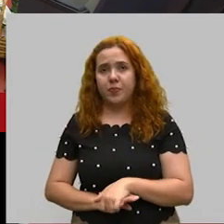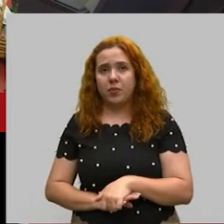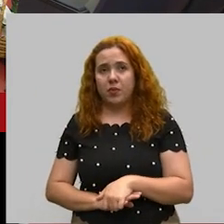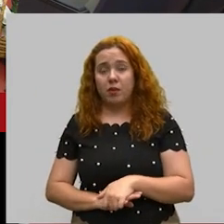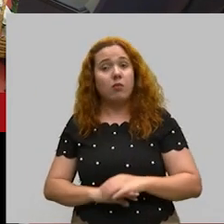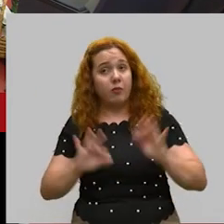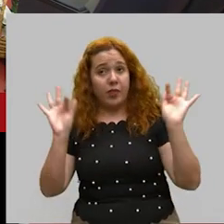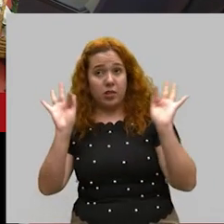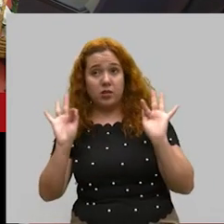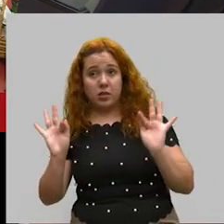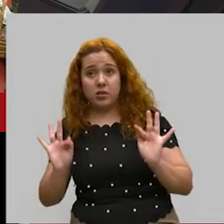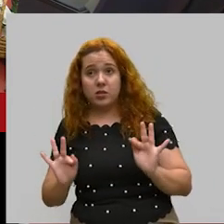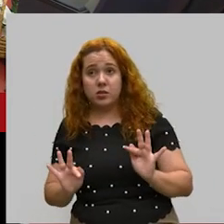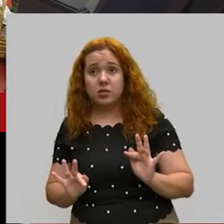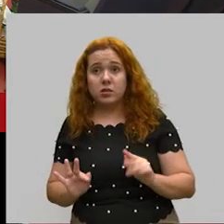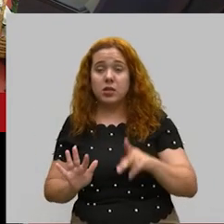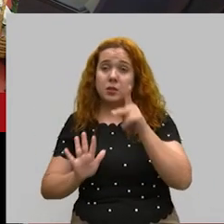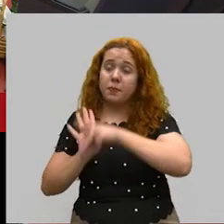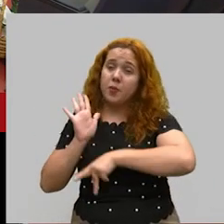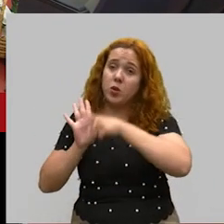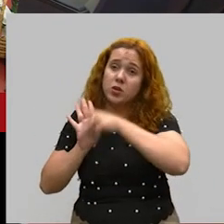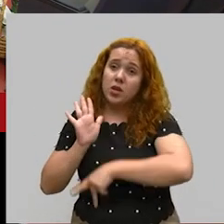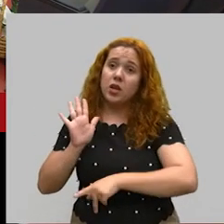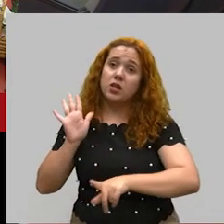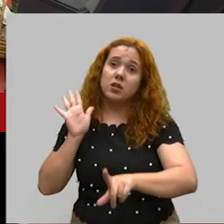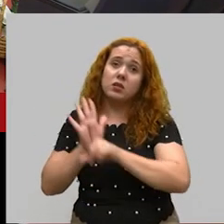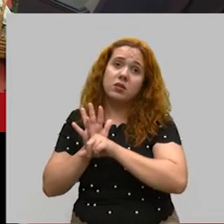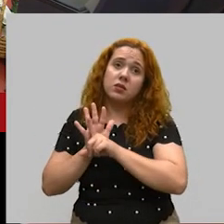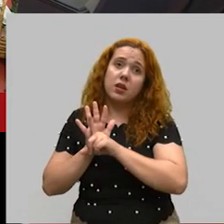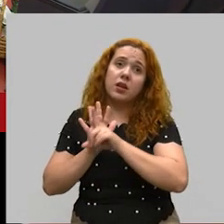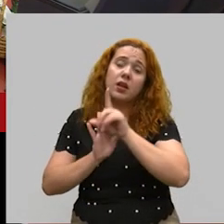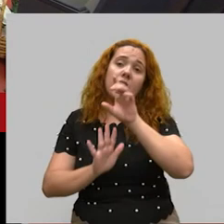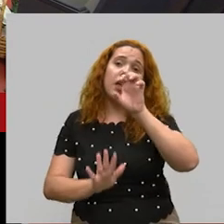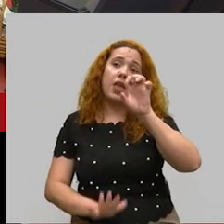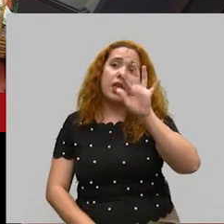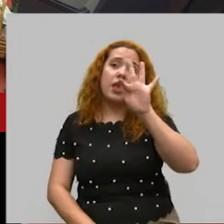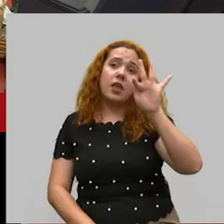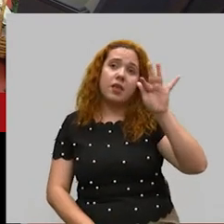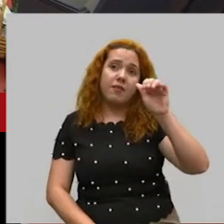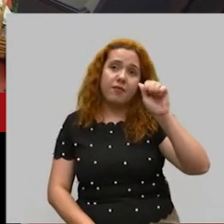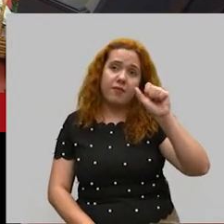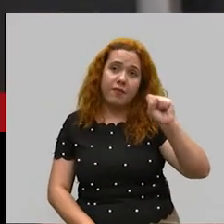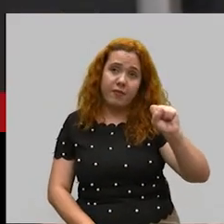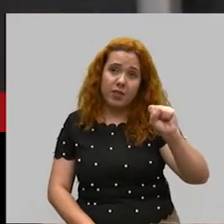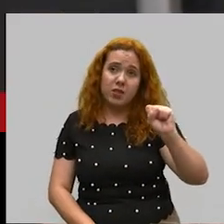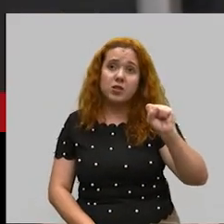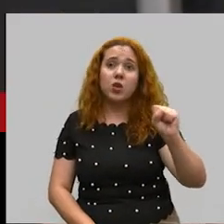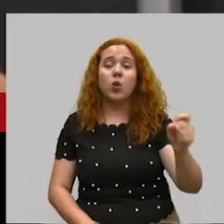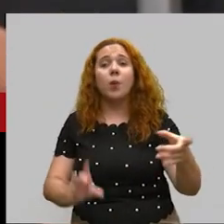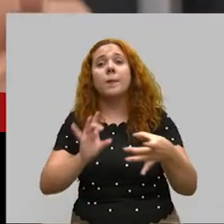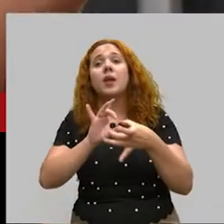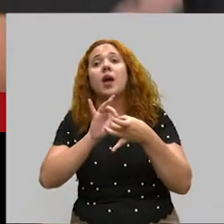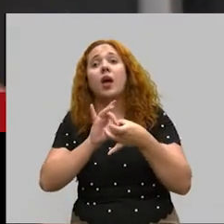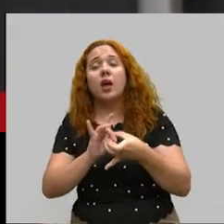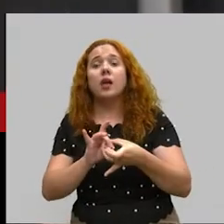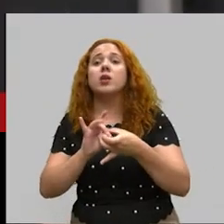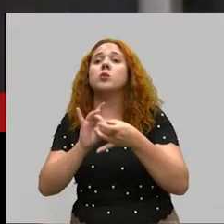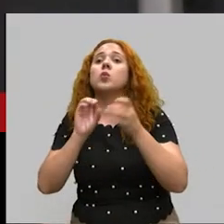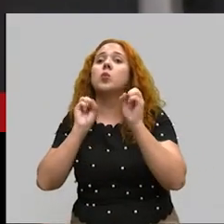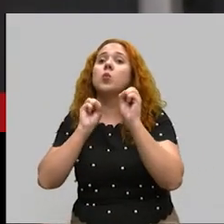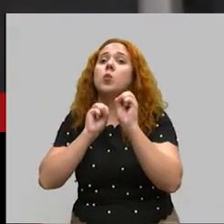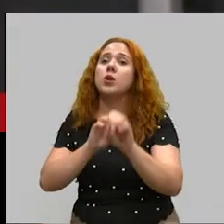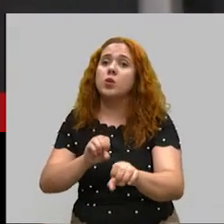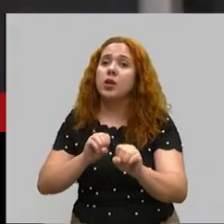feliz do projeto de lei trazer as efas como parte da educação pública né como ser parte da